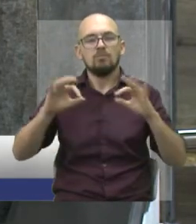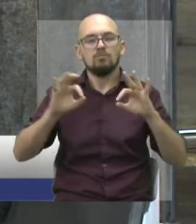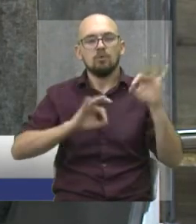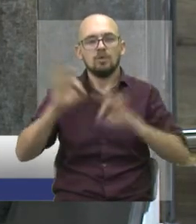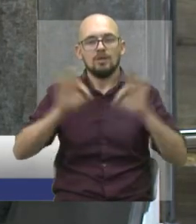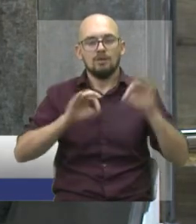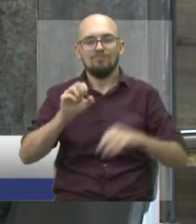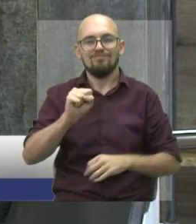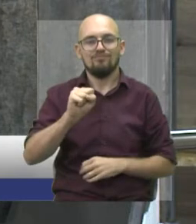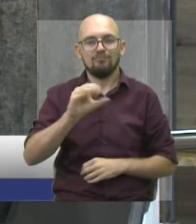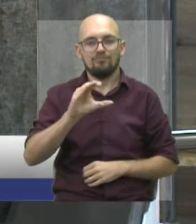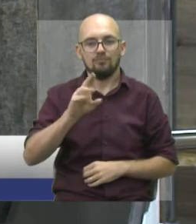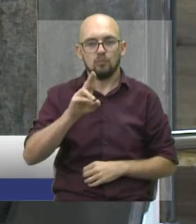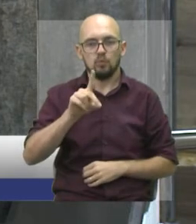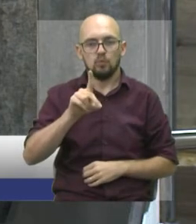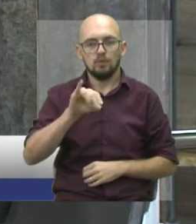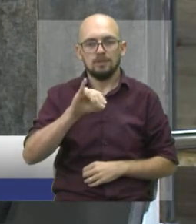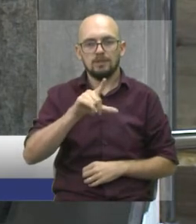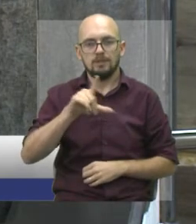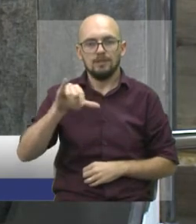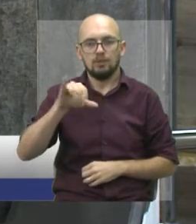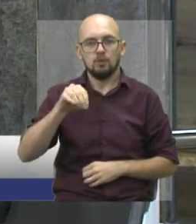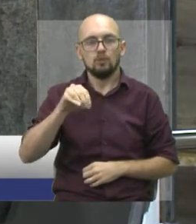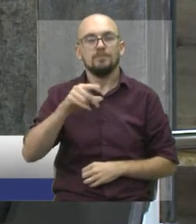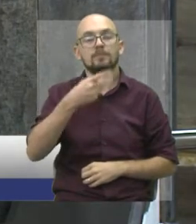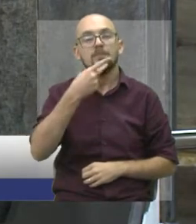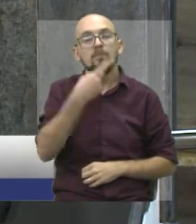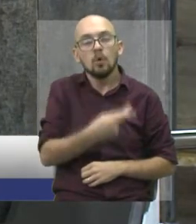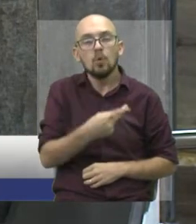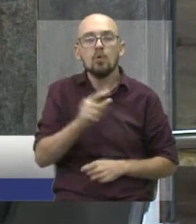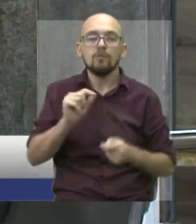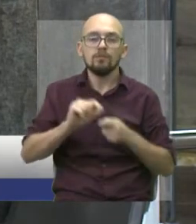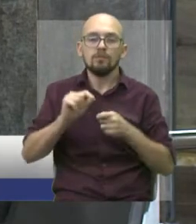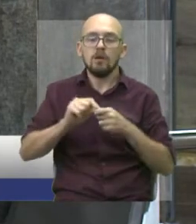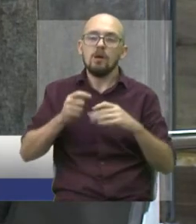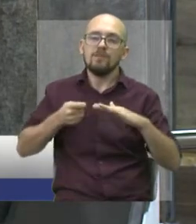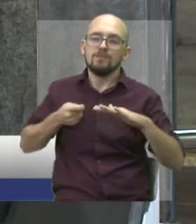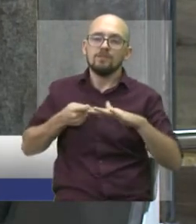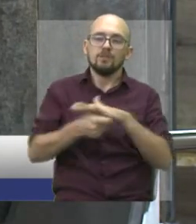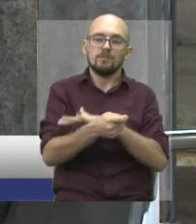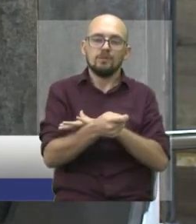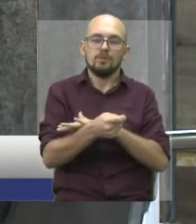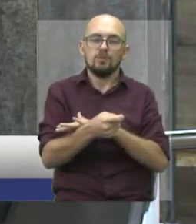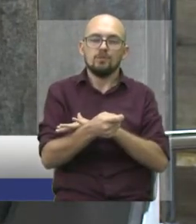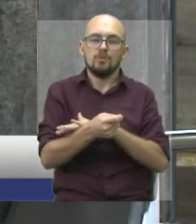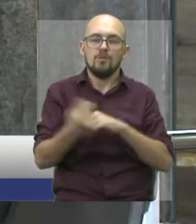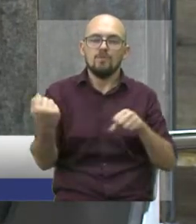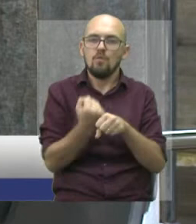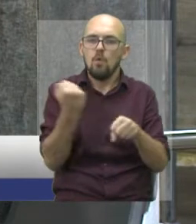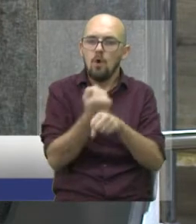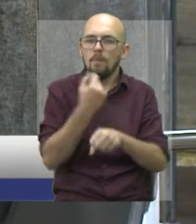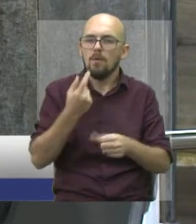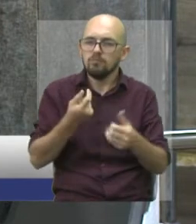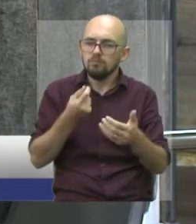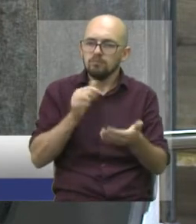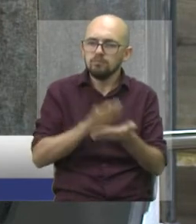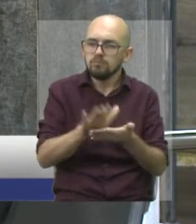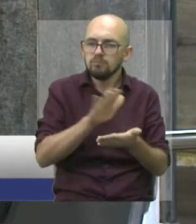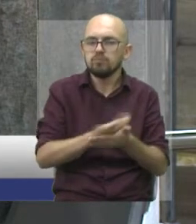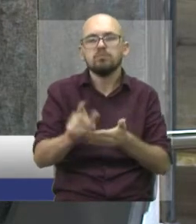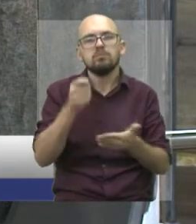Escudilho, disse que foi feito um investimento lá, uma reforma,